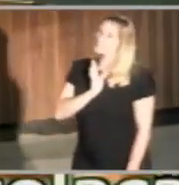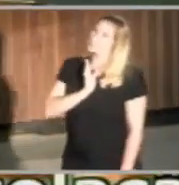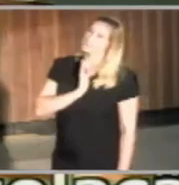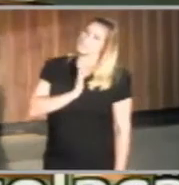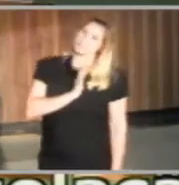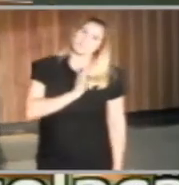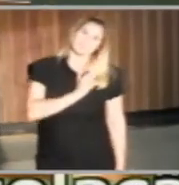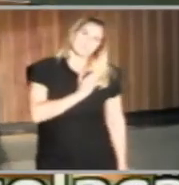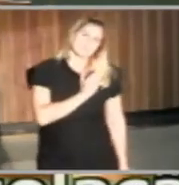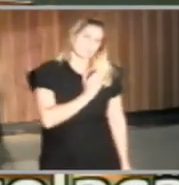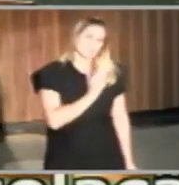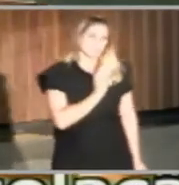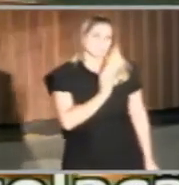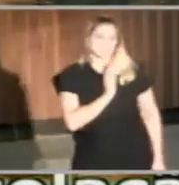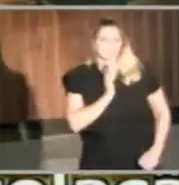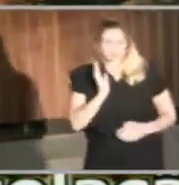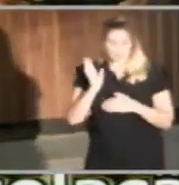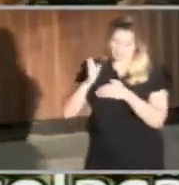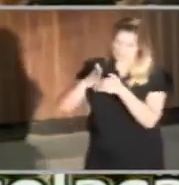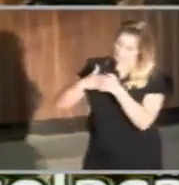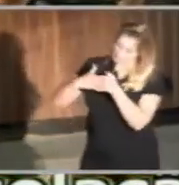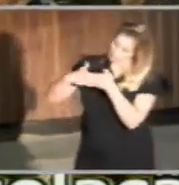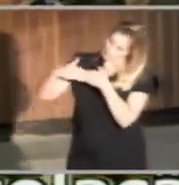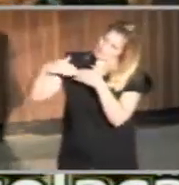coração da